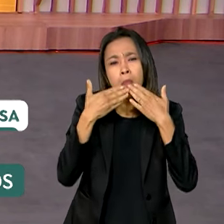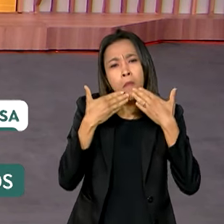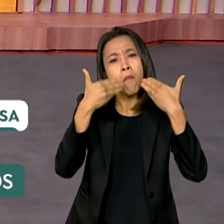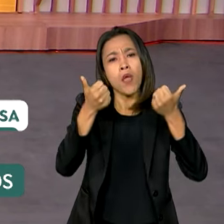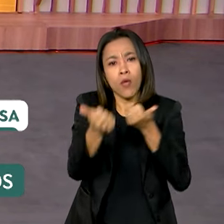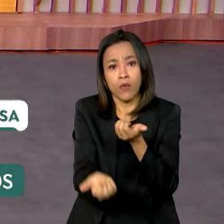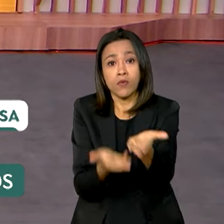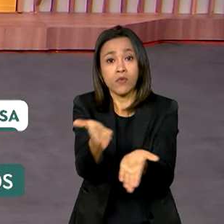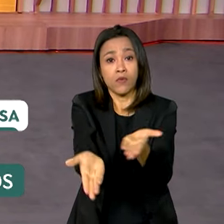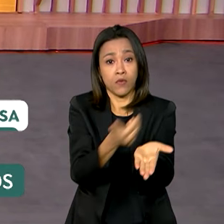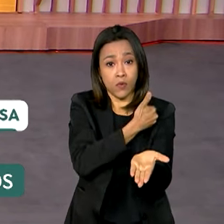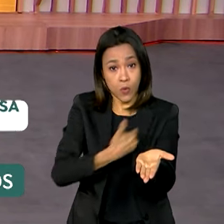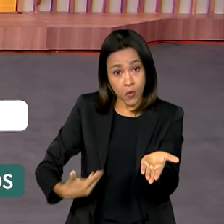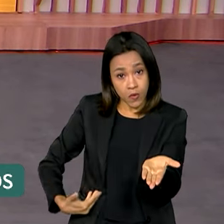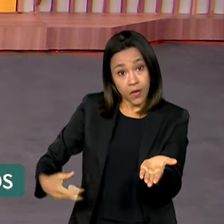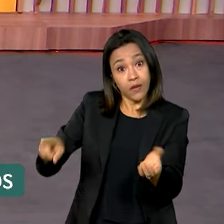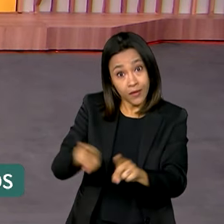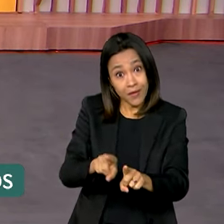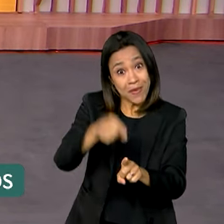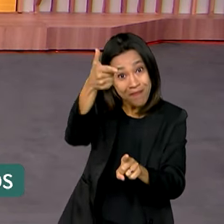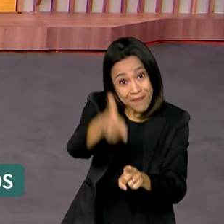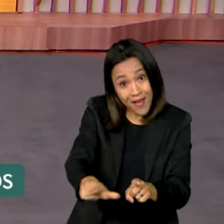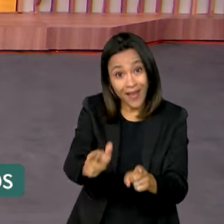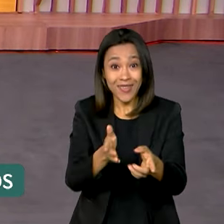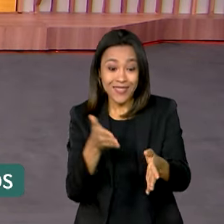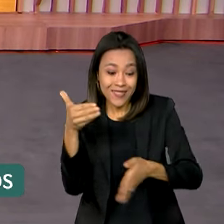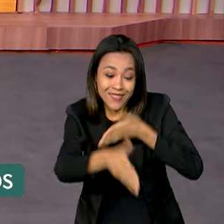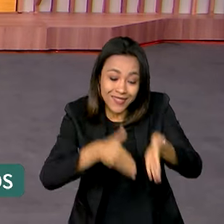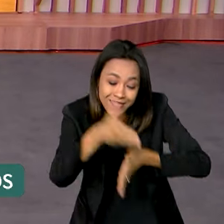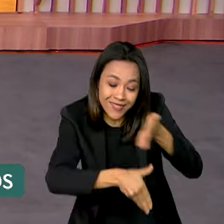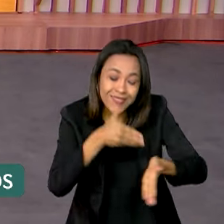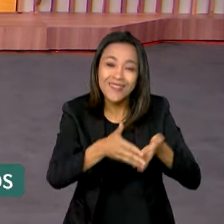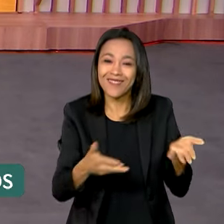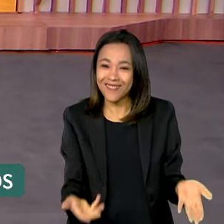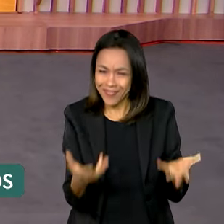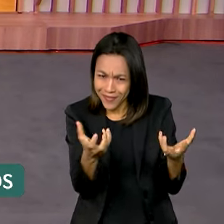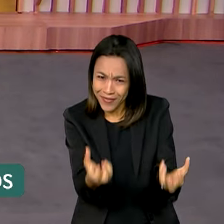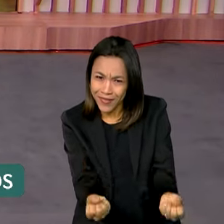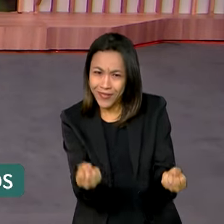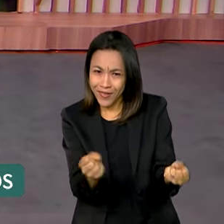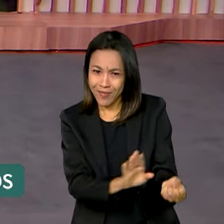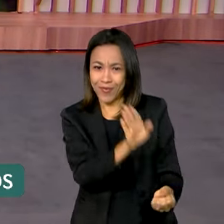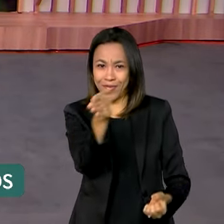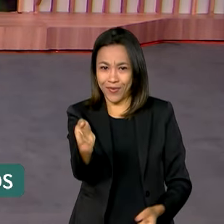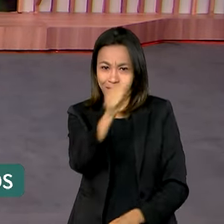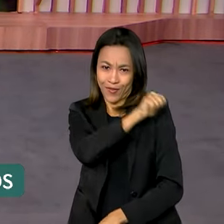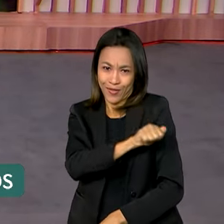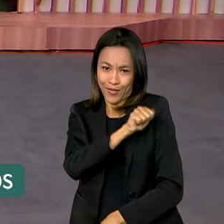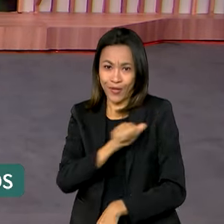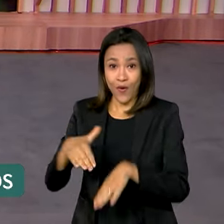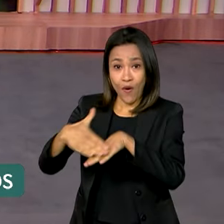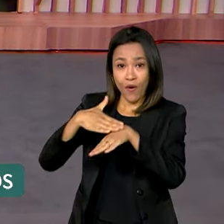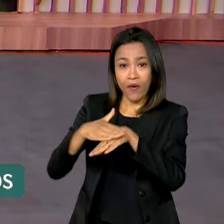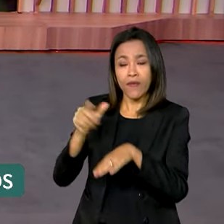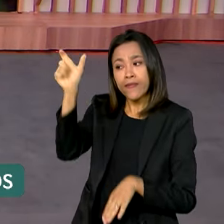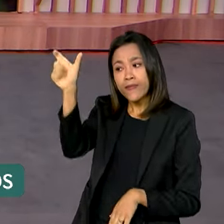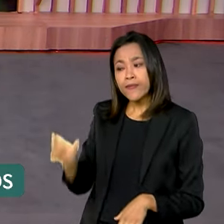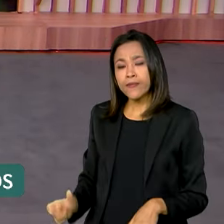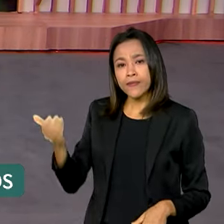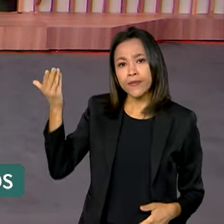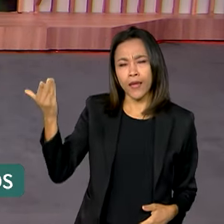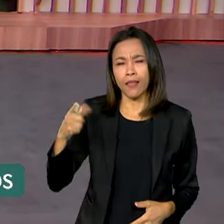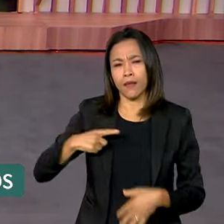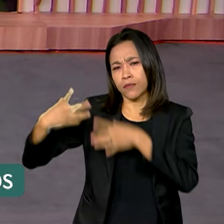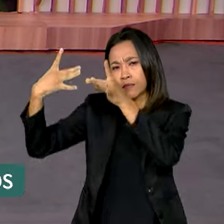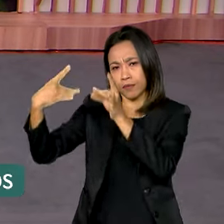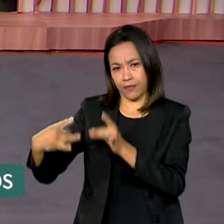dos serviços públicos e torná-los ainda mais acessíveis. Vamos então ao Rio de Janeiro conversar com Cláudia Boiunga, que tem